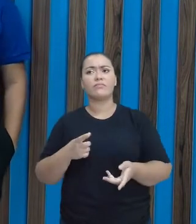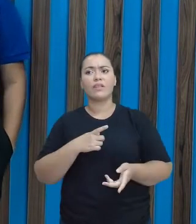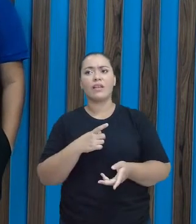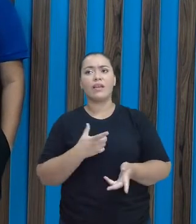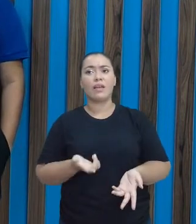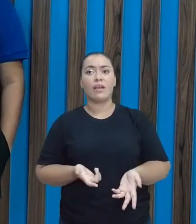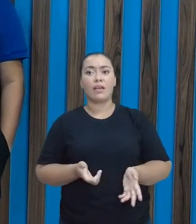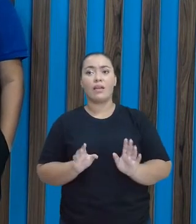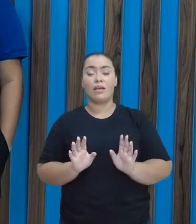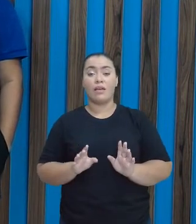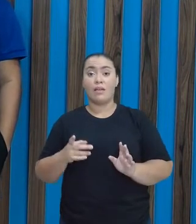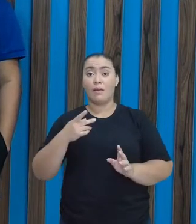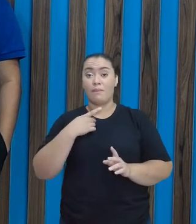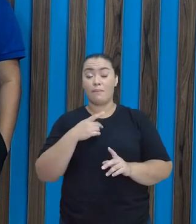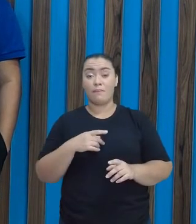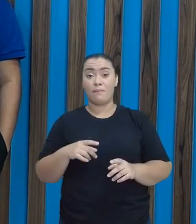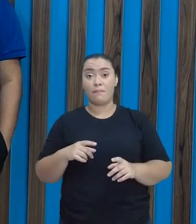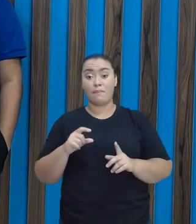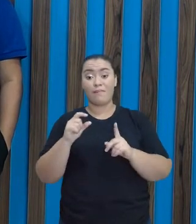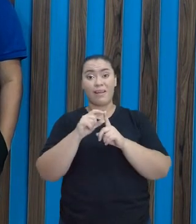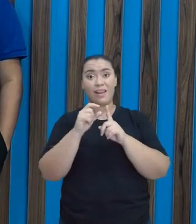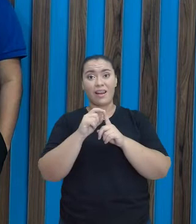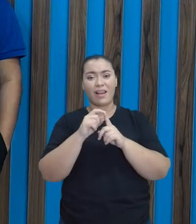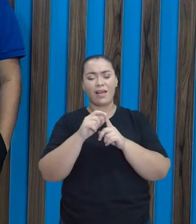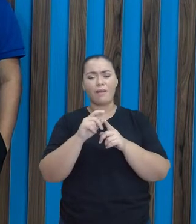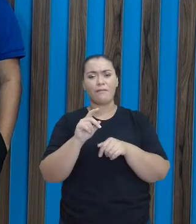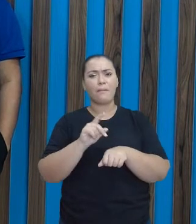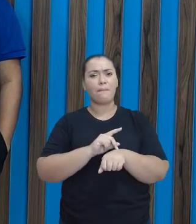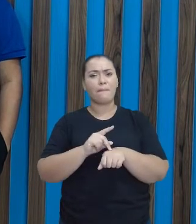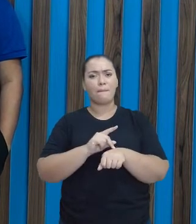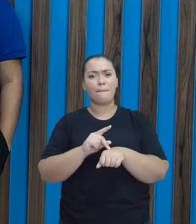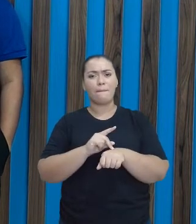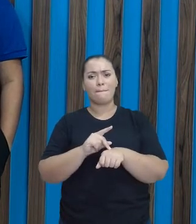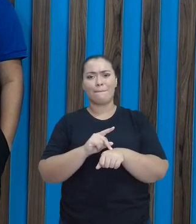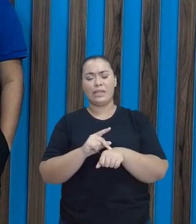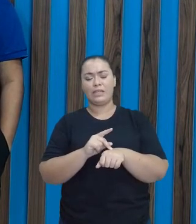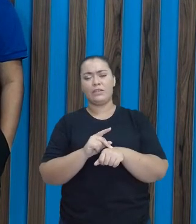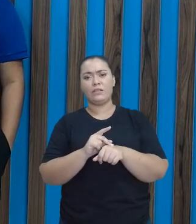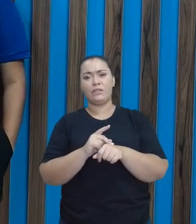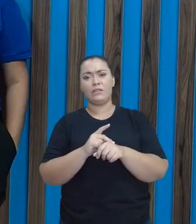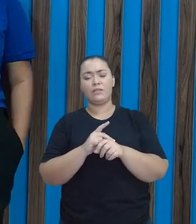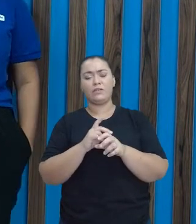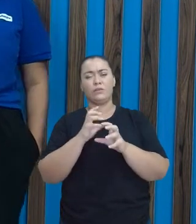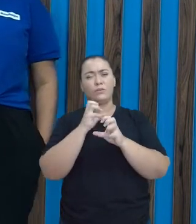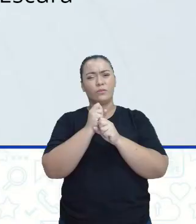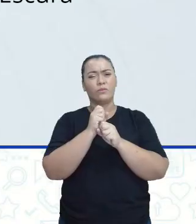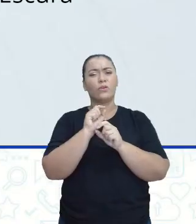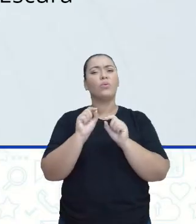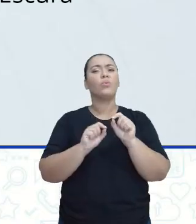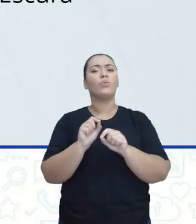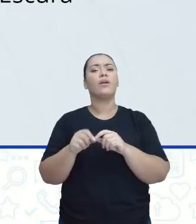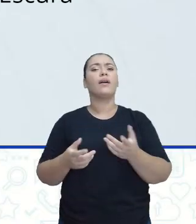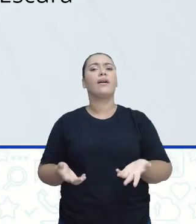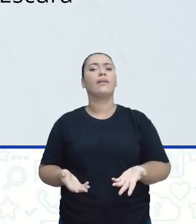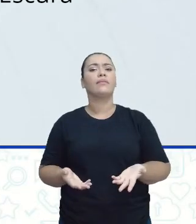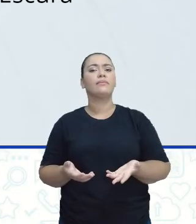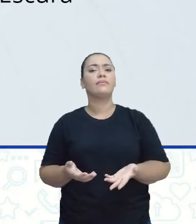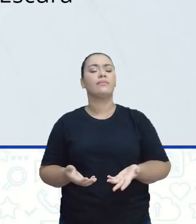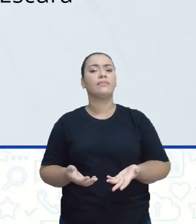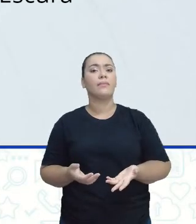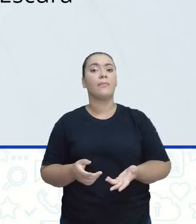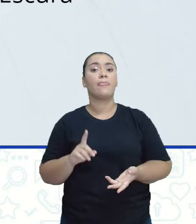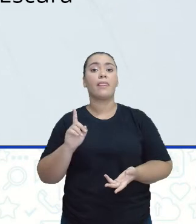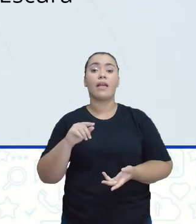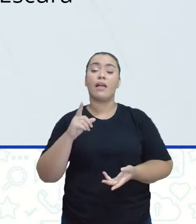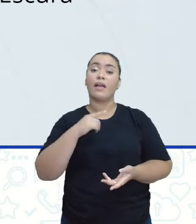negrito eram adjetivos. Mas o que são essas palavras em negrito? Percebam que a gente tem o